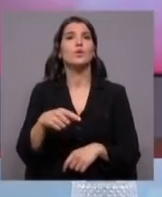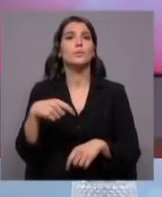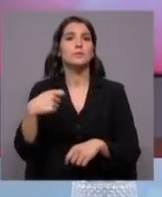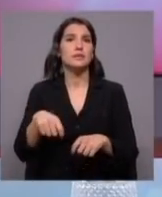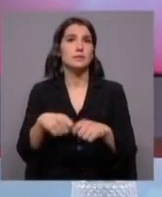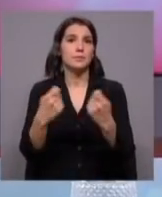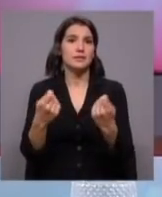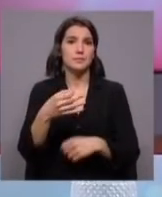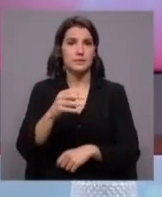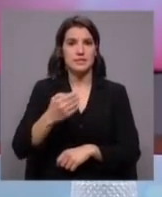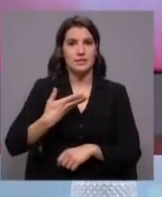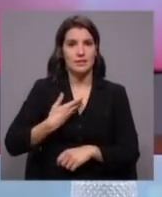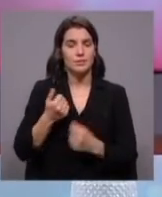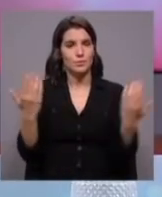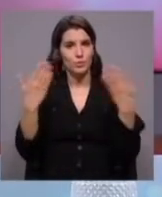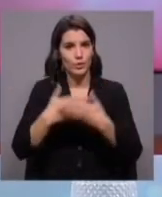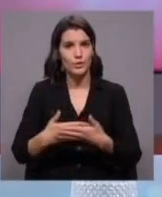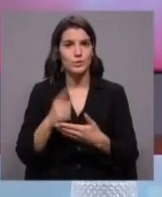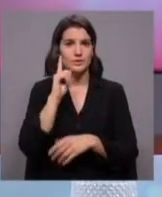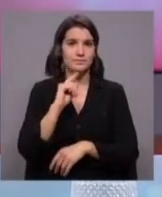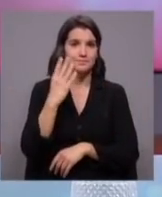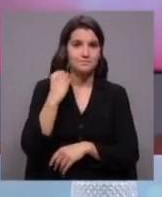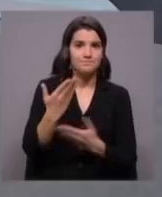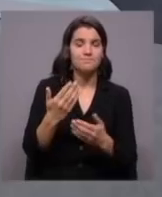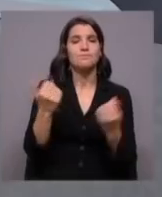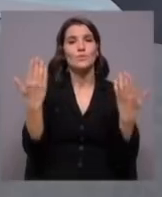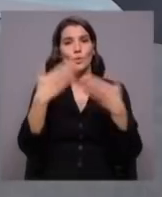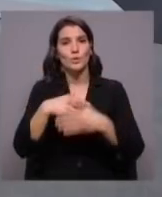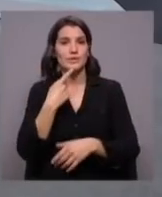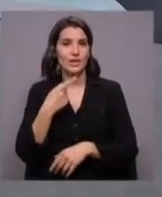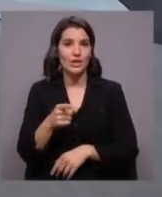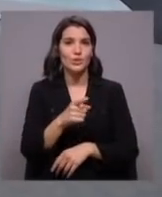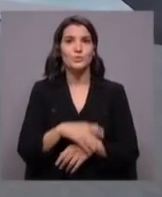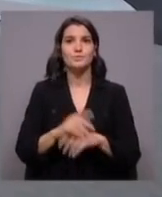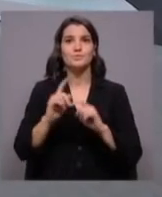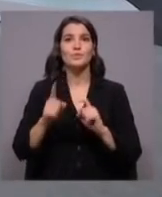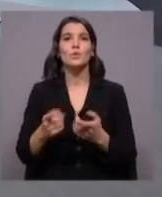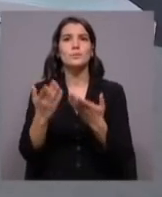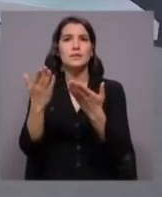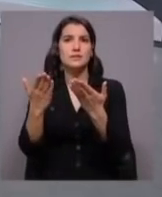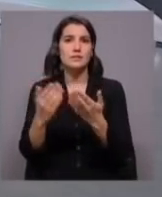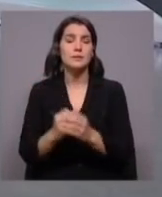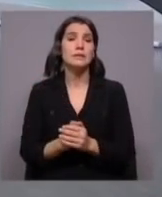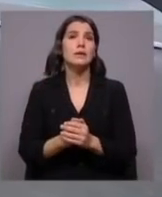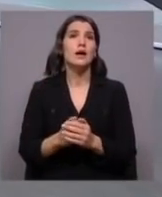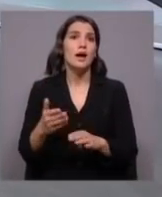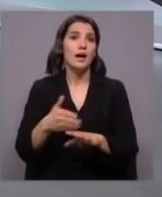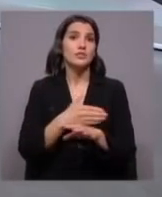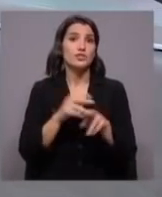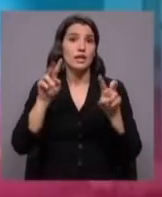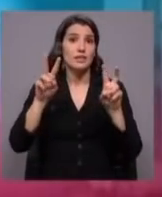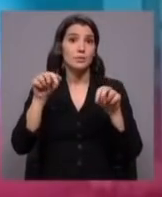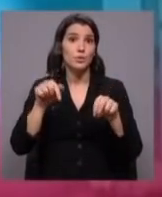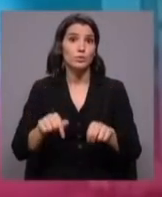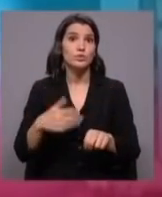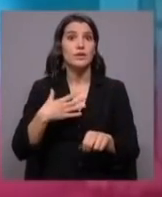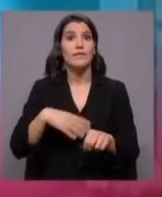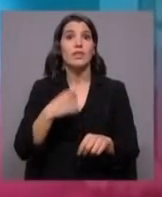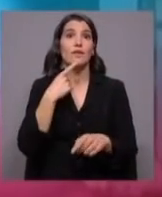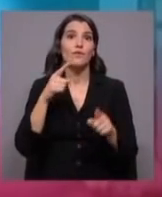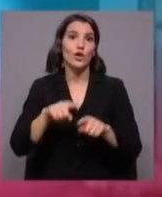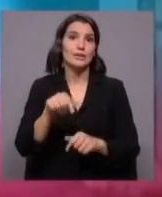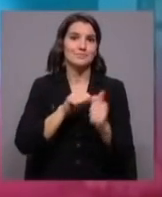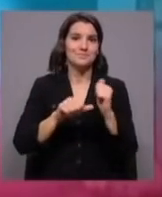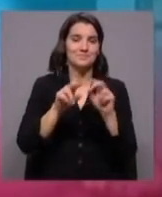Social Democrata. Muito boa noite, Catarina Martins. Muito boa noite, Rui Rio. Começaria por si, e antes de entrar nos temas de hoje, eu quero voltar naturalmente a um